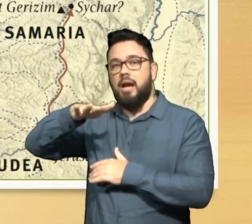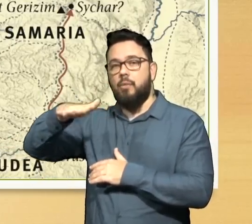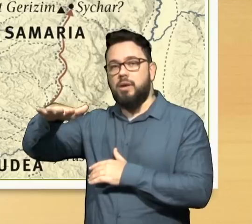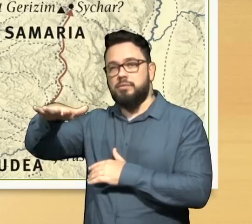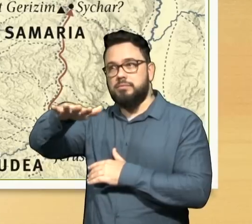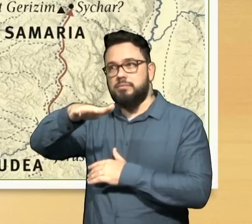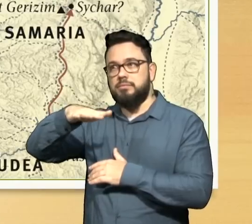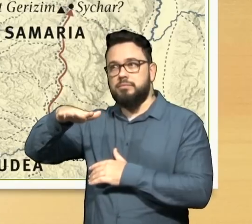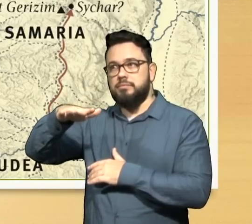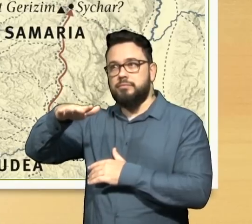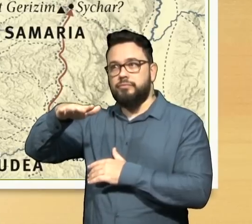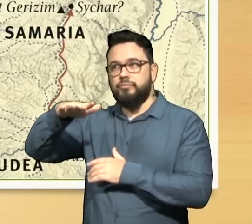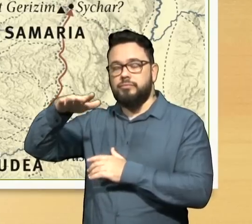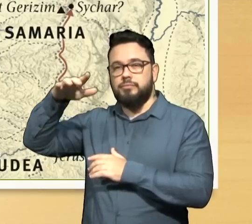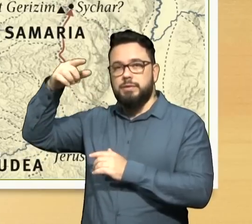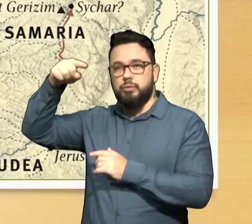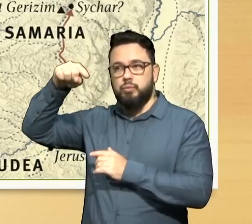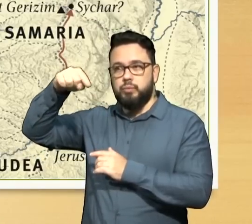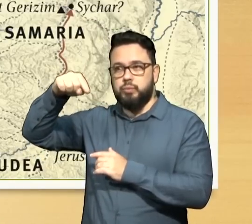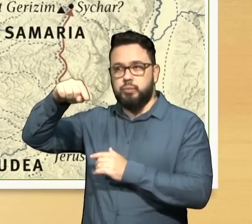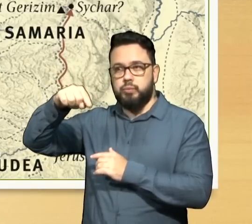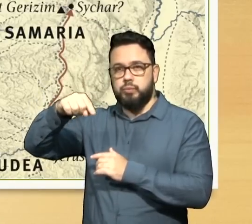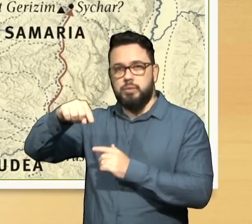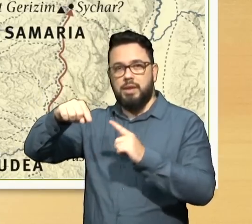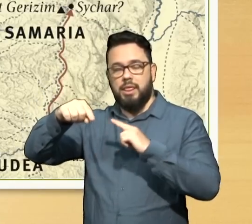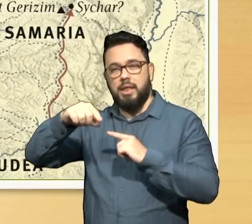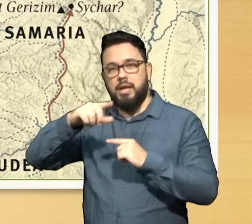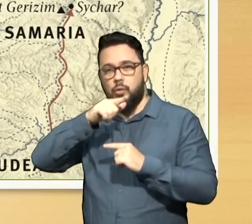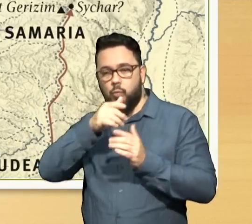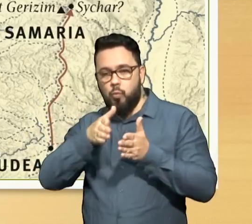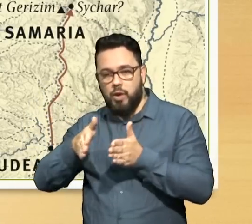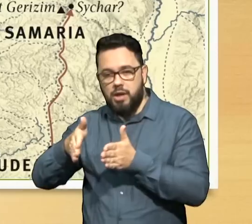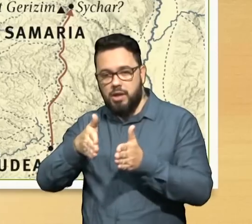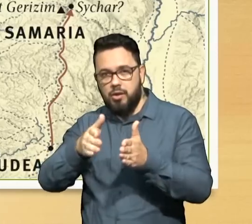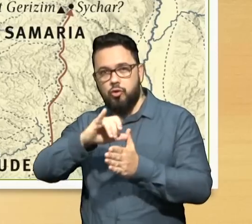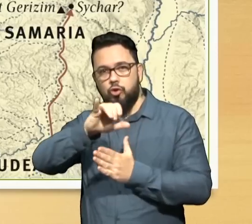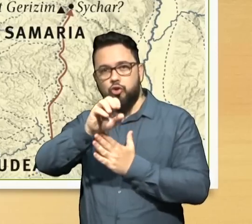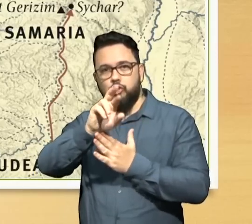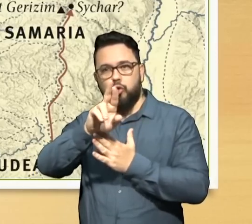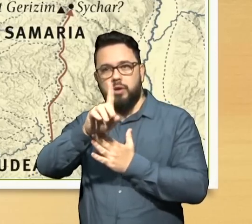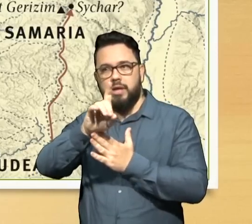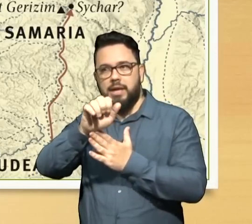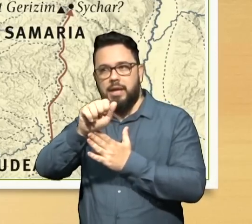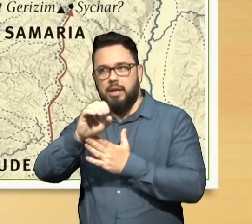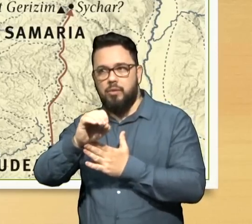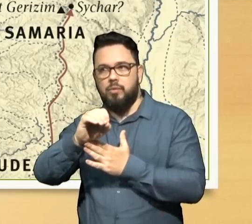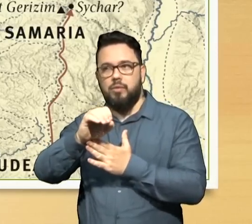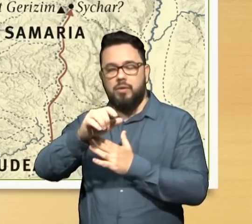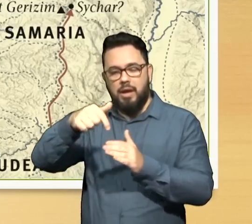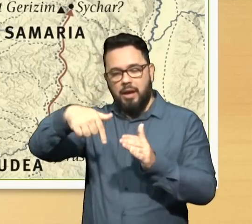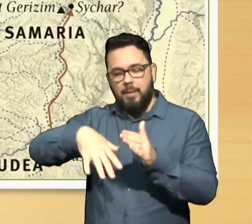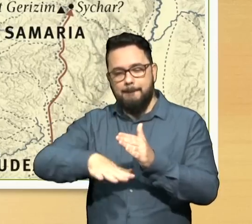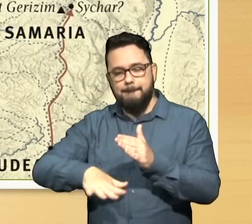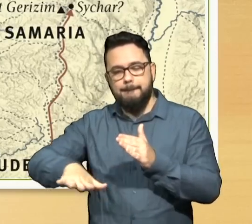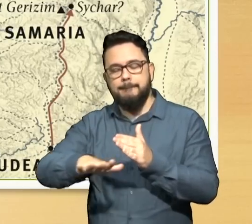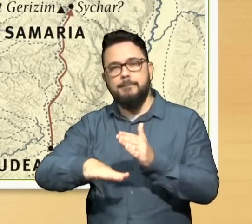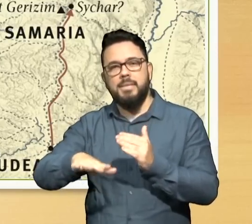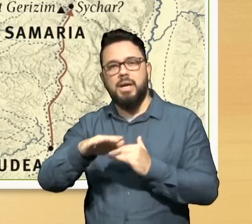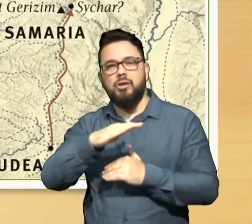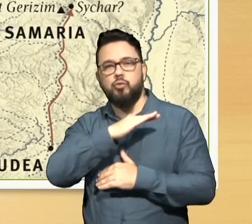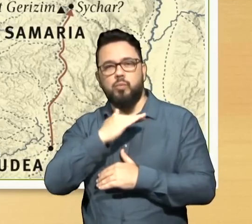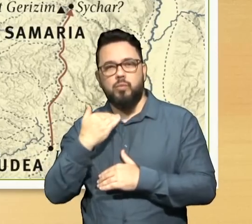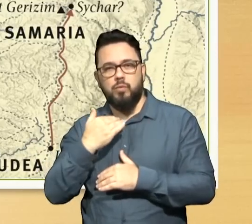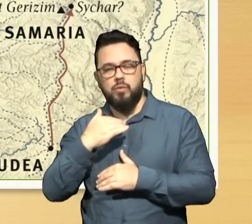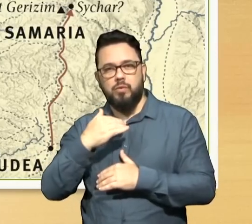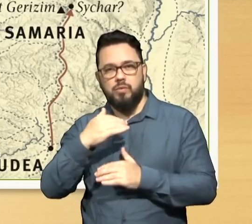certo descendo do mar da Galileia Você tem o Rio Jordão que desemboca aqui no Mar Morto e você tem no